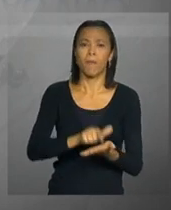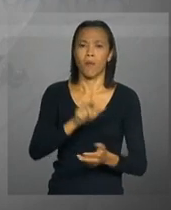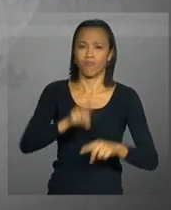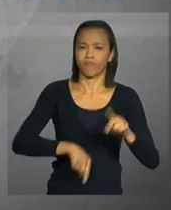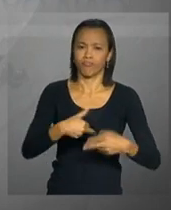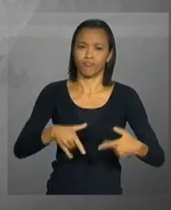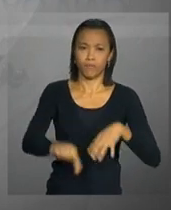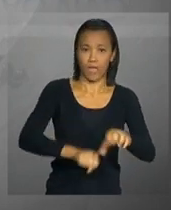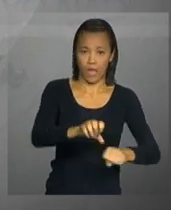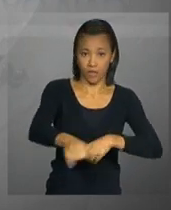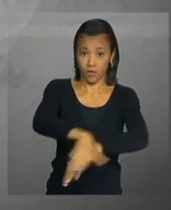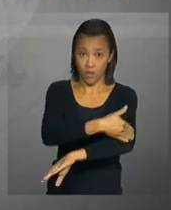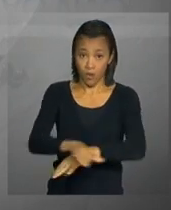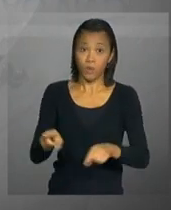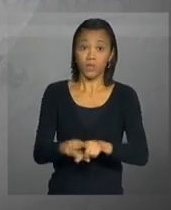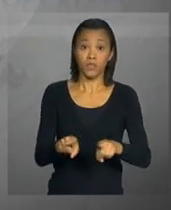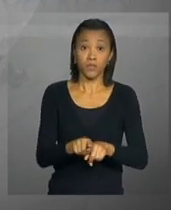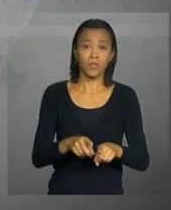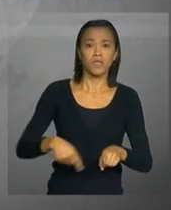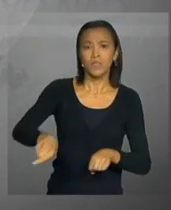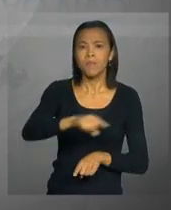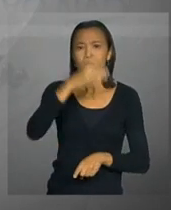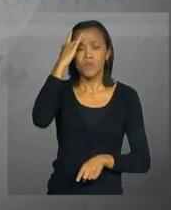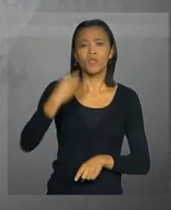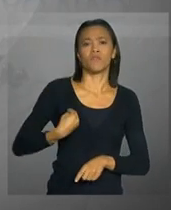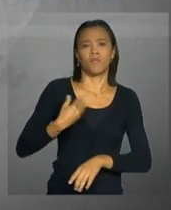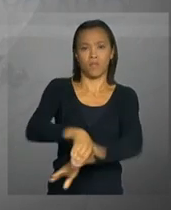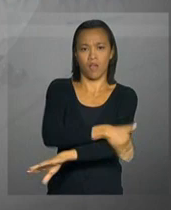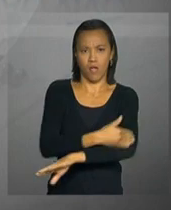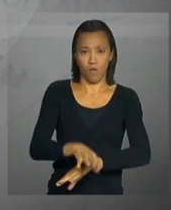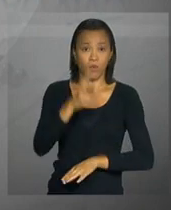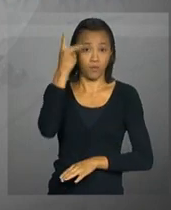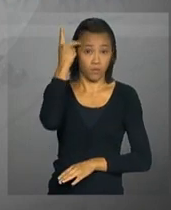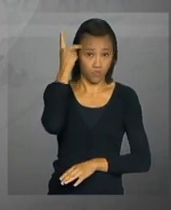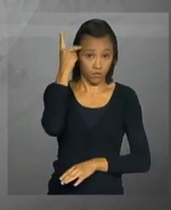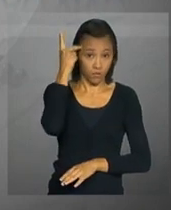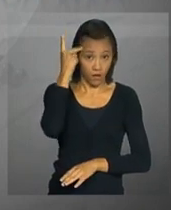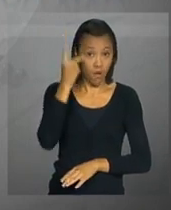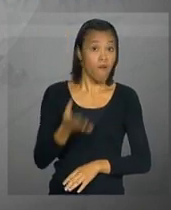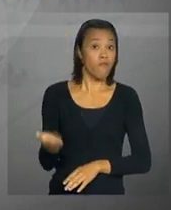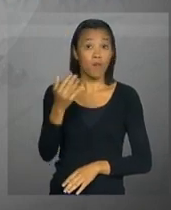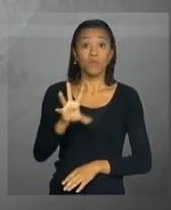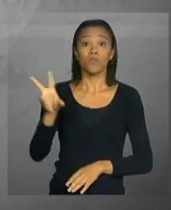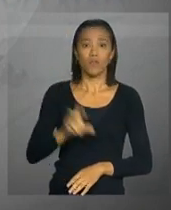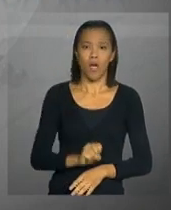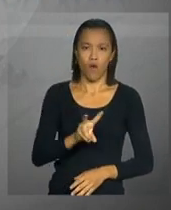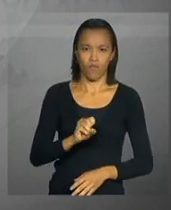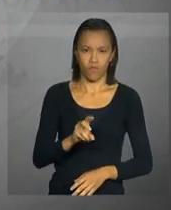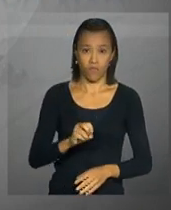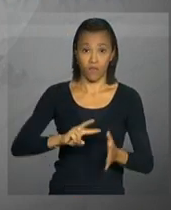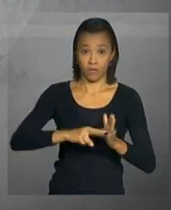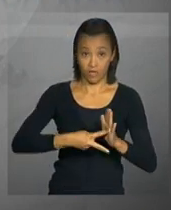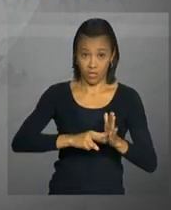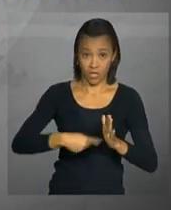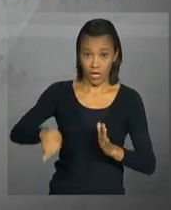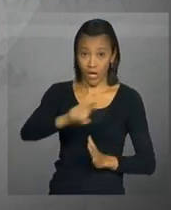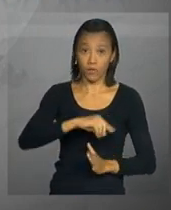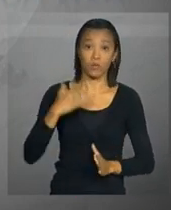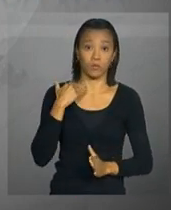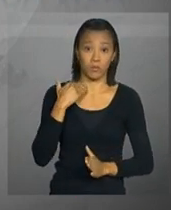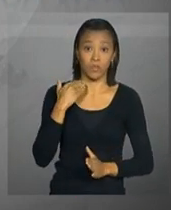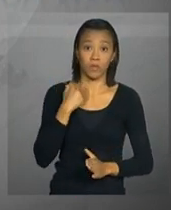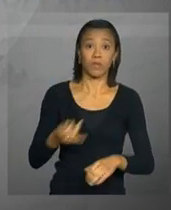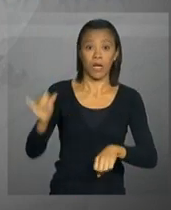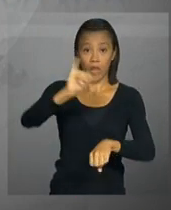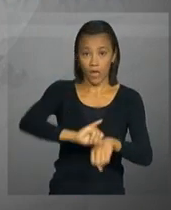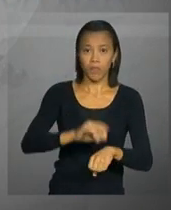materiais recicláveis e população em situação deua em São Paulo vamos ao vivo ao Sindicato dos Bancários na capital